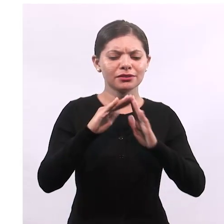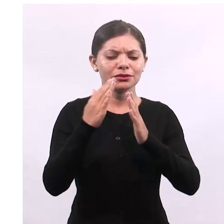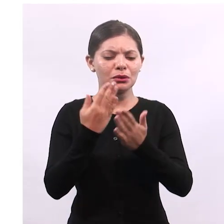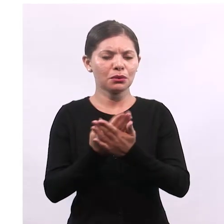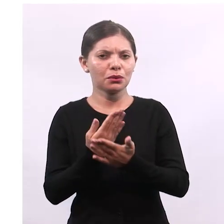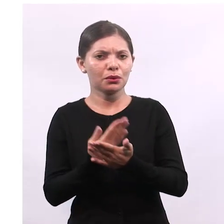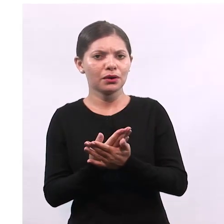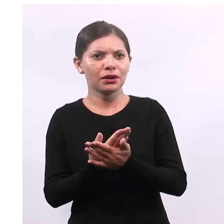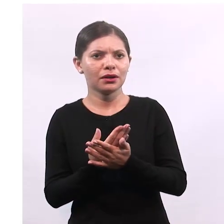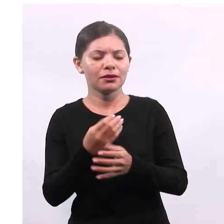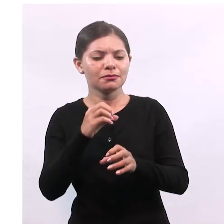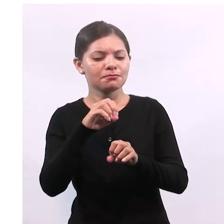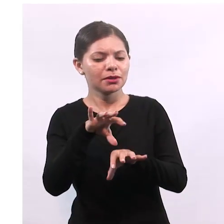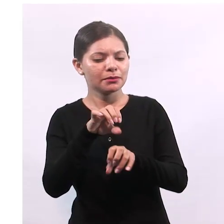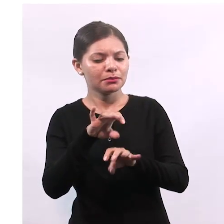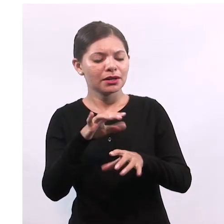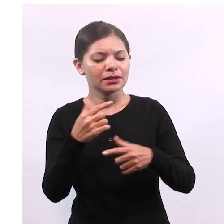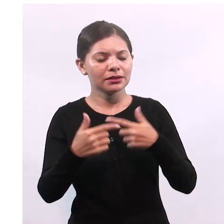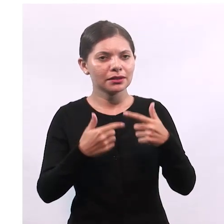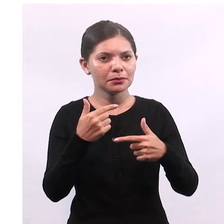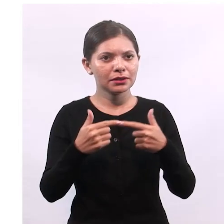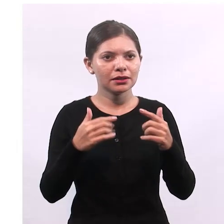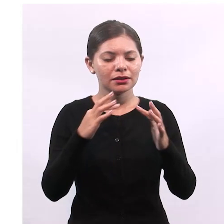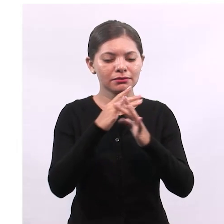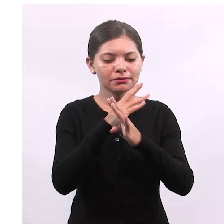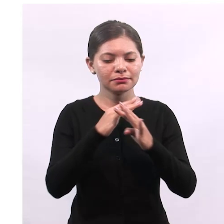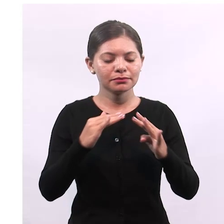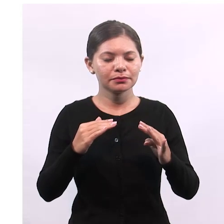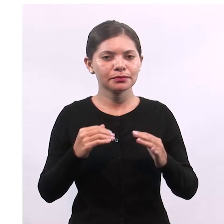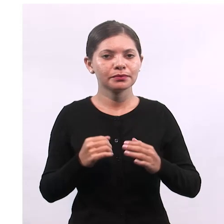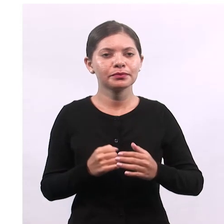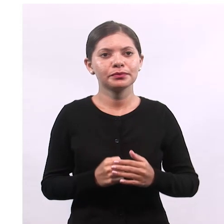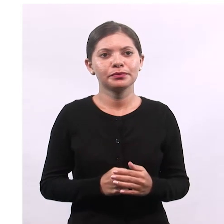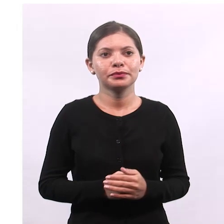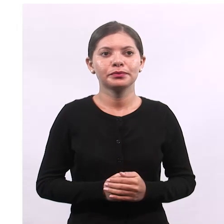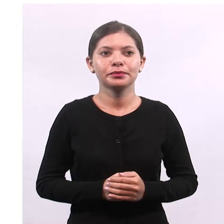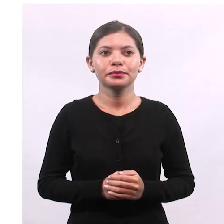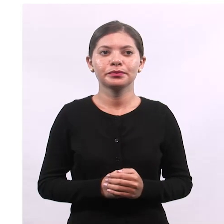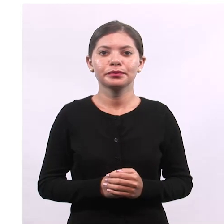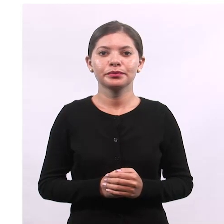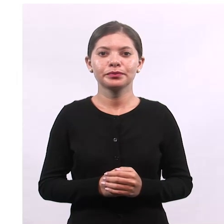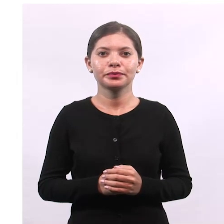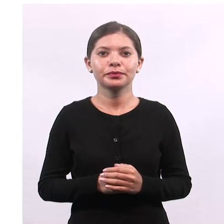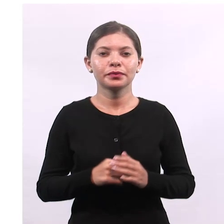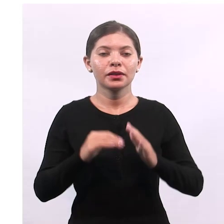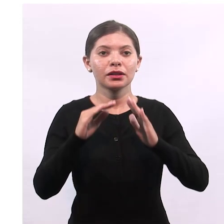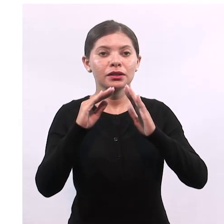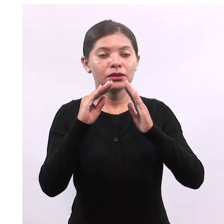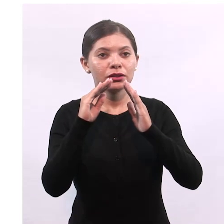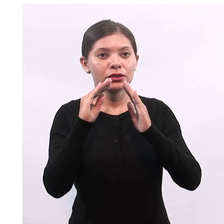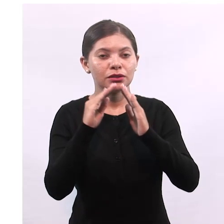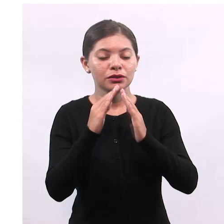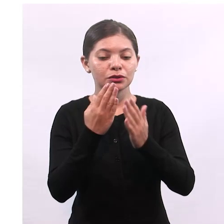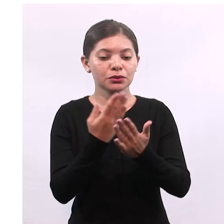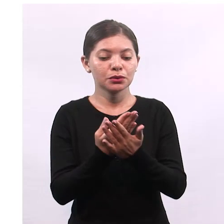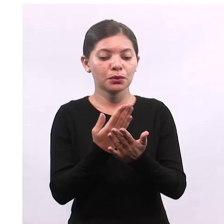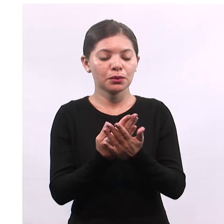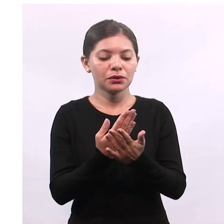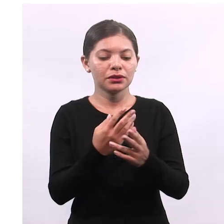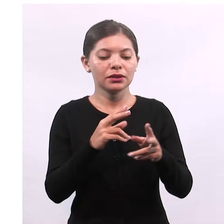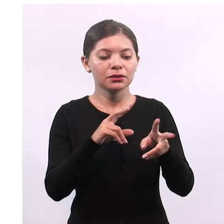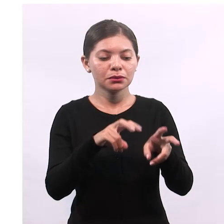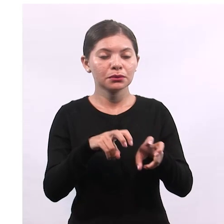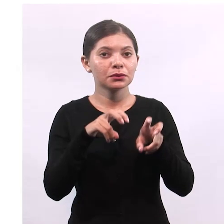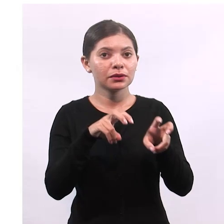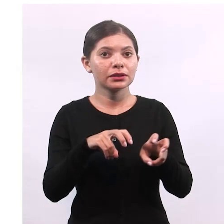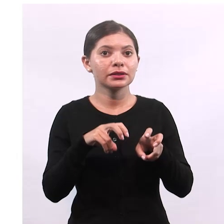área urbana em relação à rede pública Municipal a que apresenta maior proporção de escolas